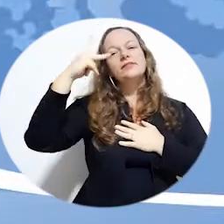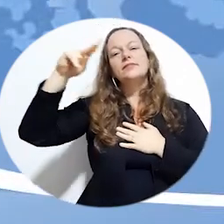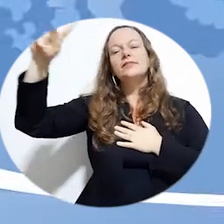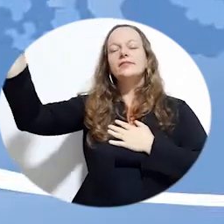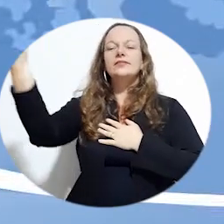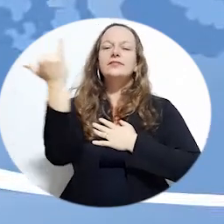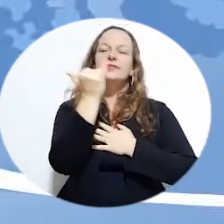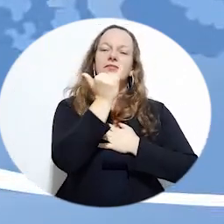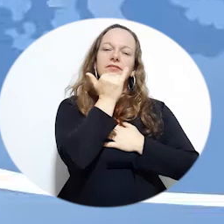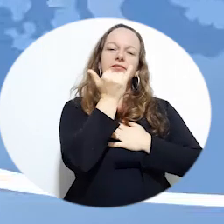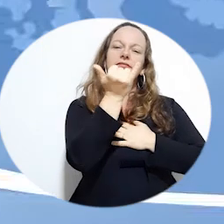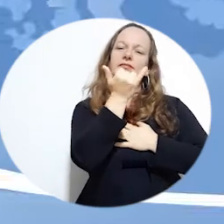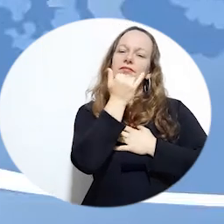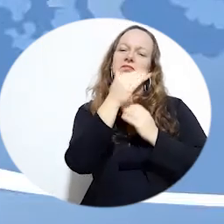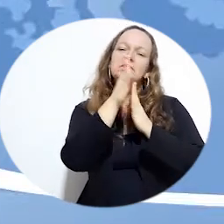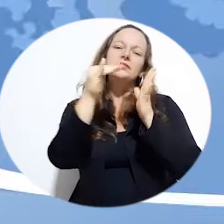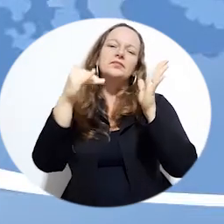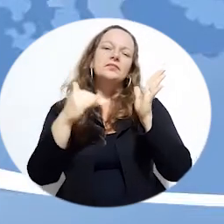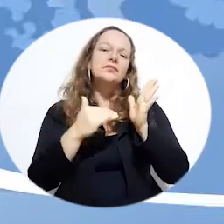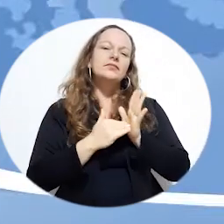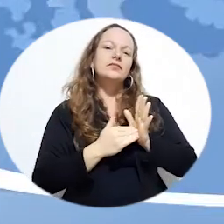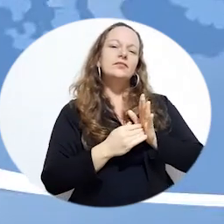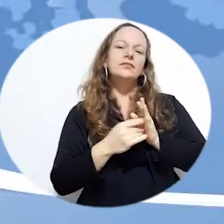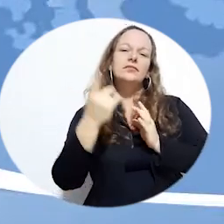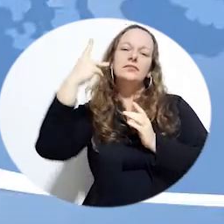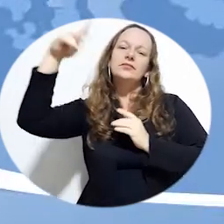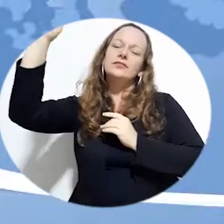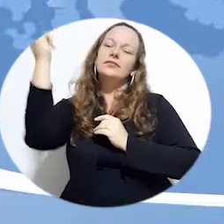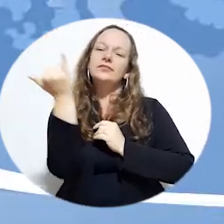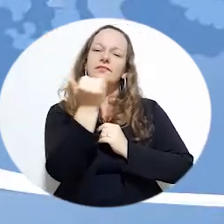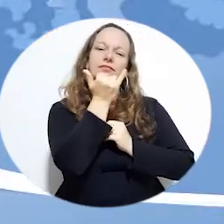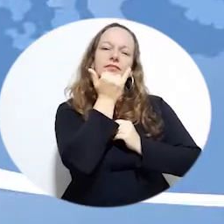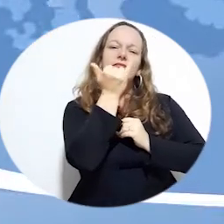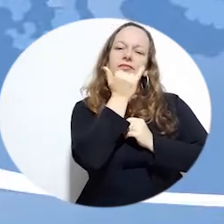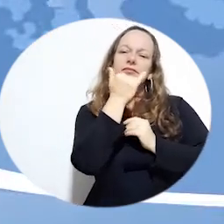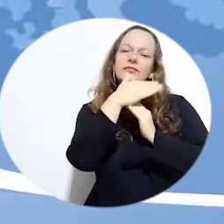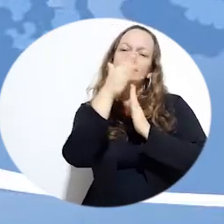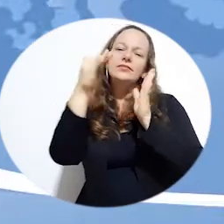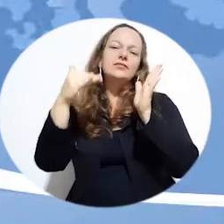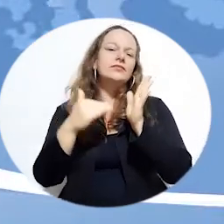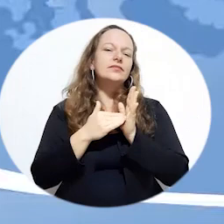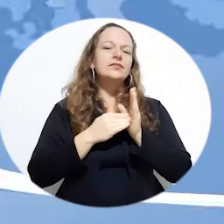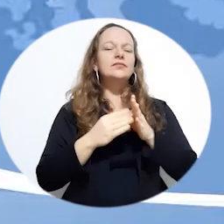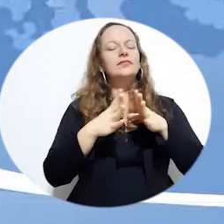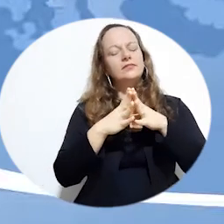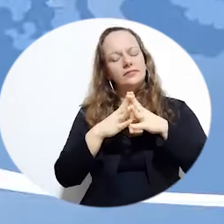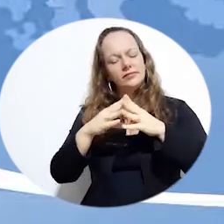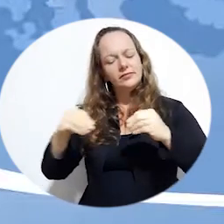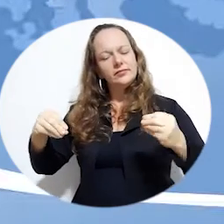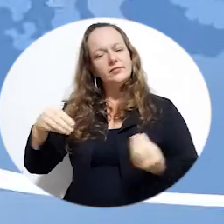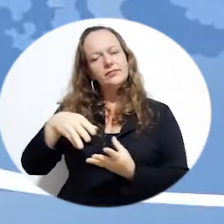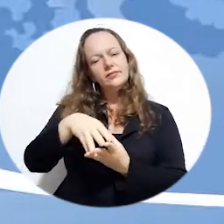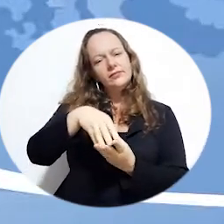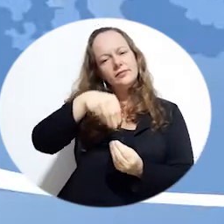O teu perdão é completo, o teu perdão é completo, ele sara